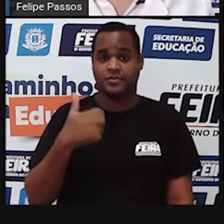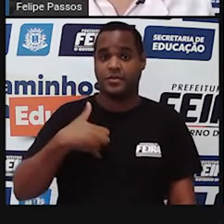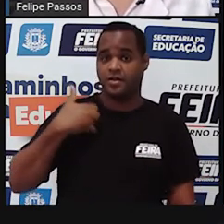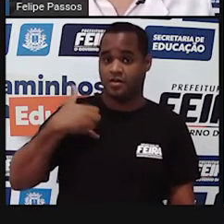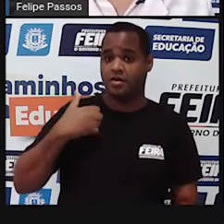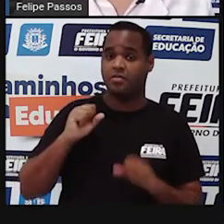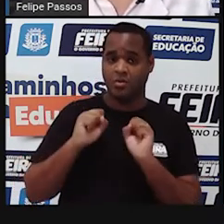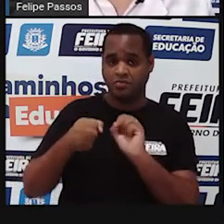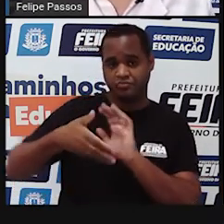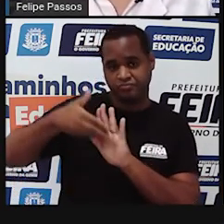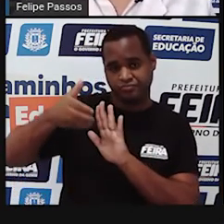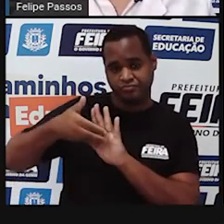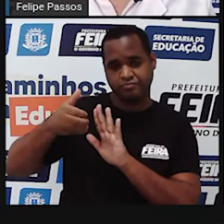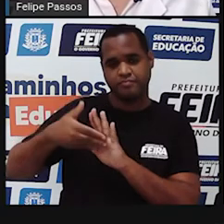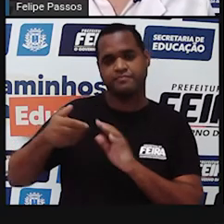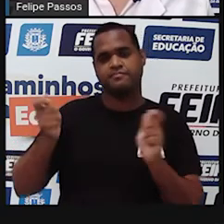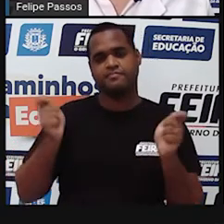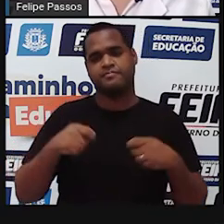também.